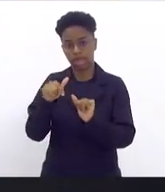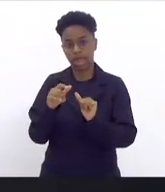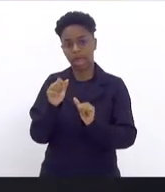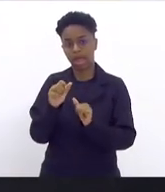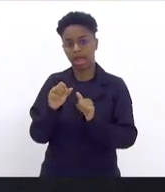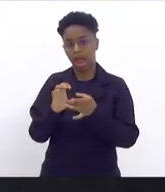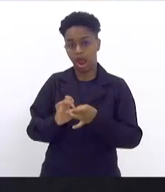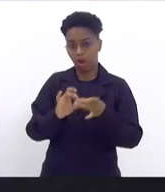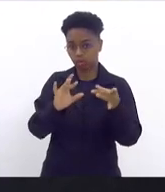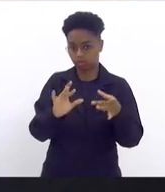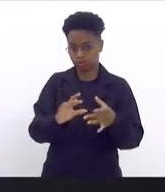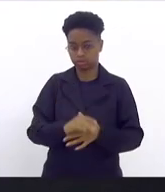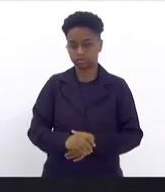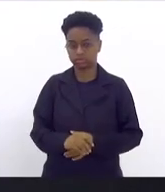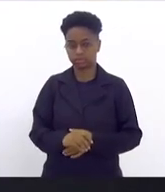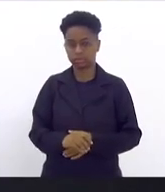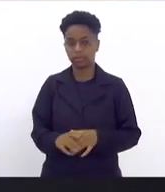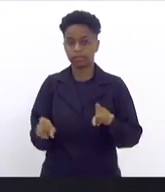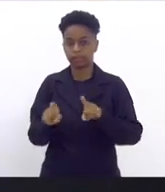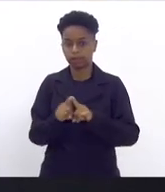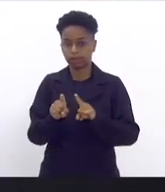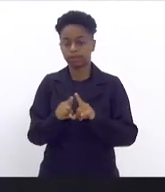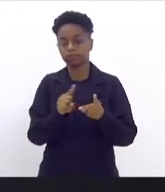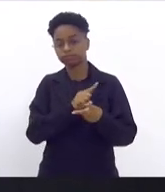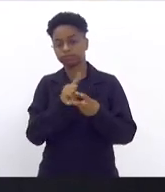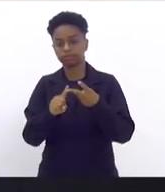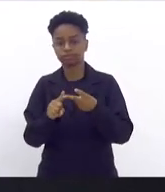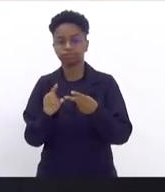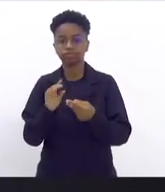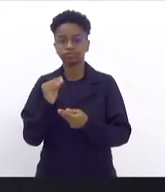autorizativo. E também coloca que